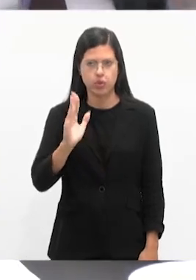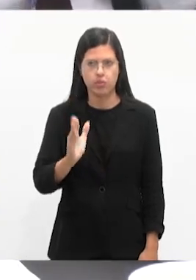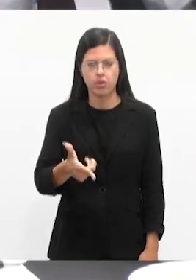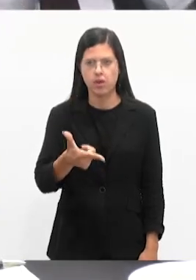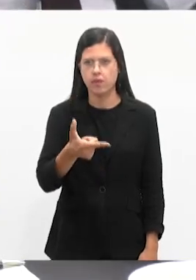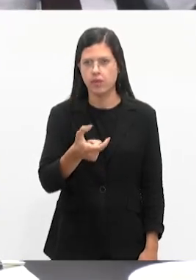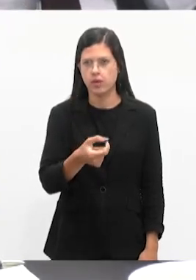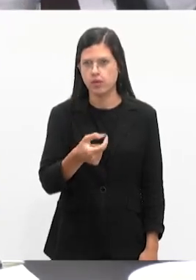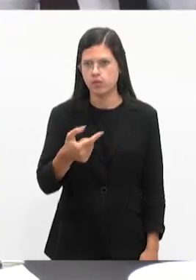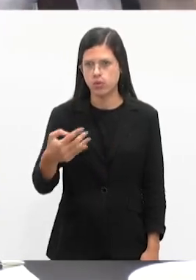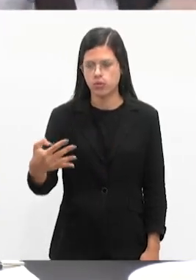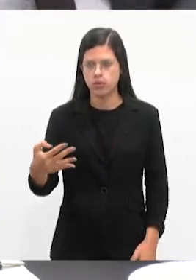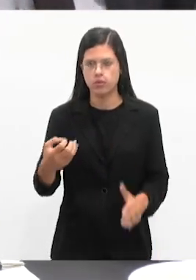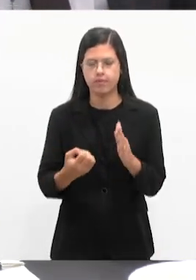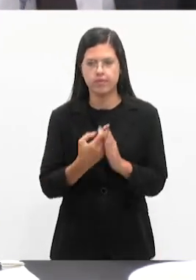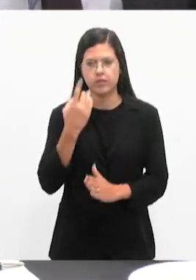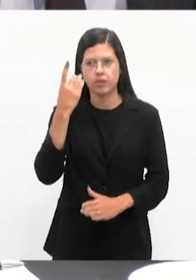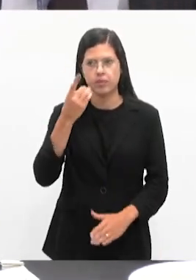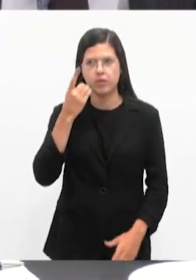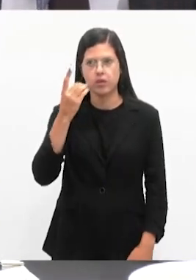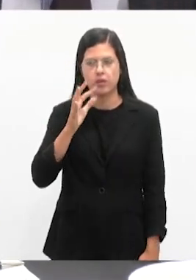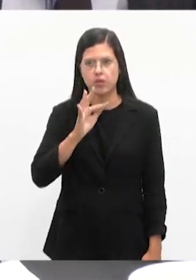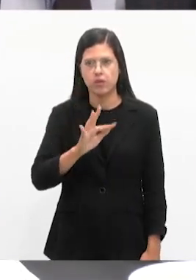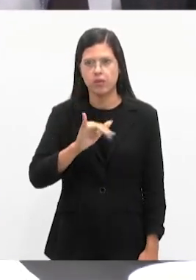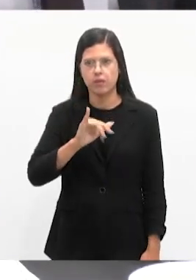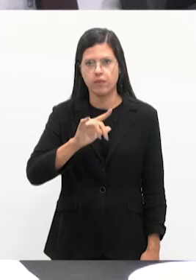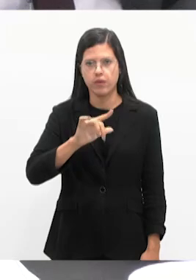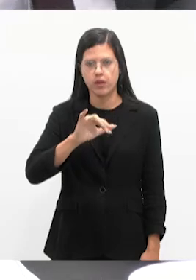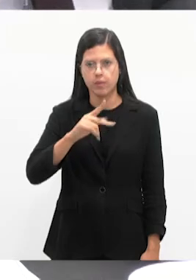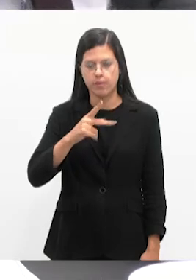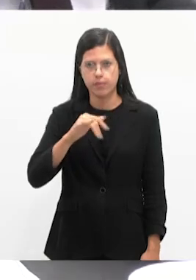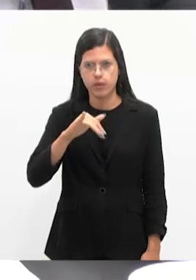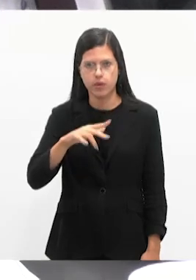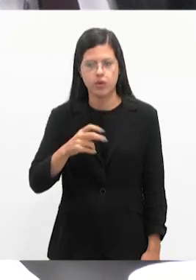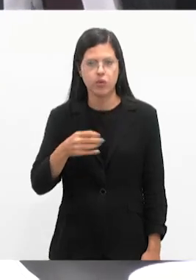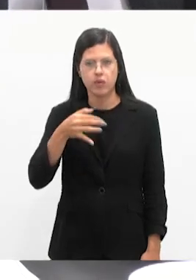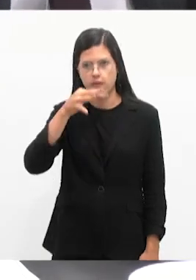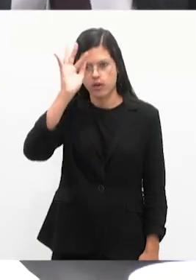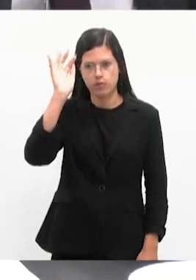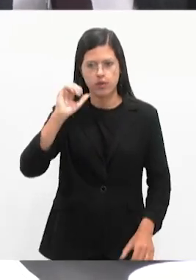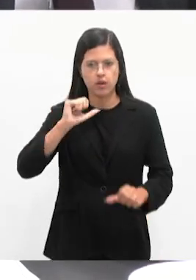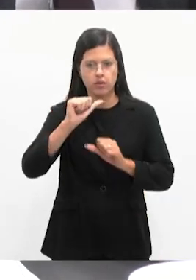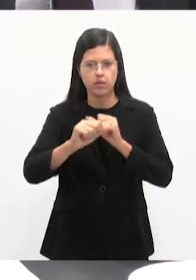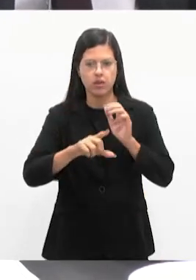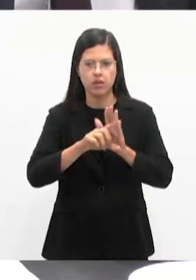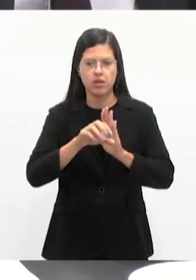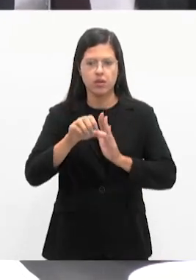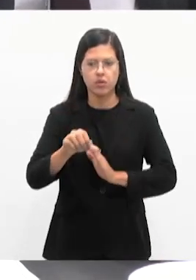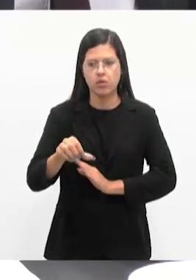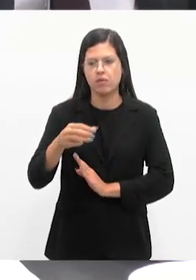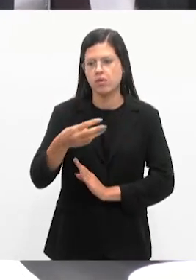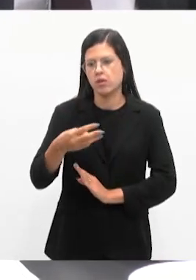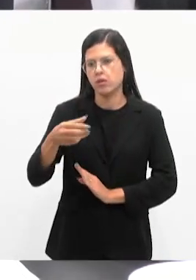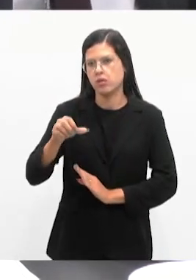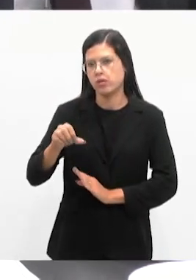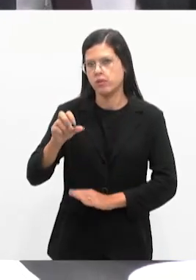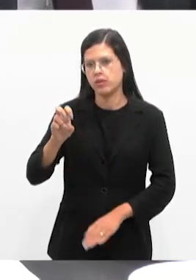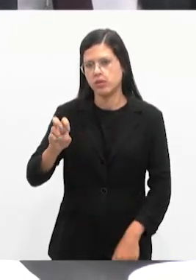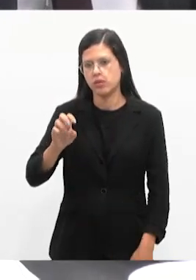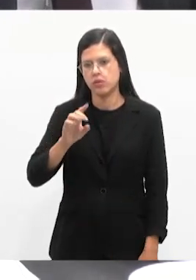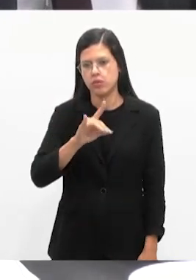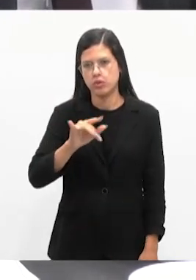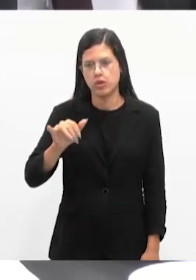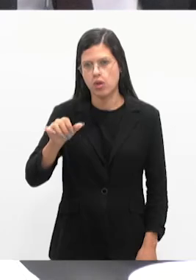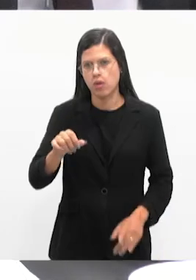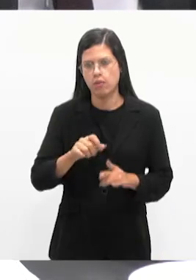de 2024, de autoria dos deputados Filipinho Ravis e Fred Pacheco, que altera a lei número 9.395, de